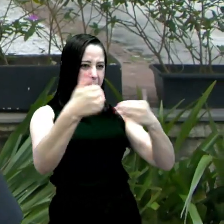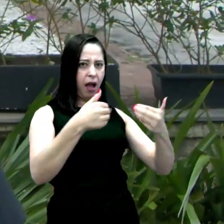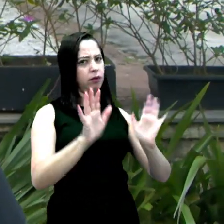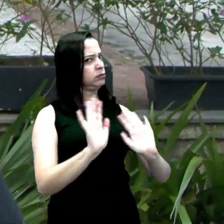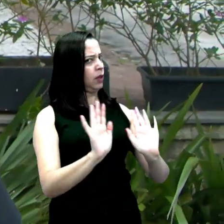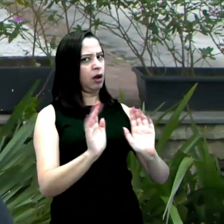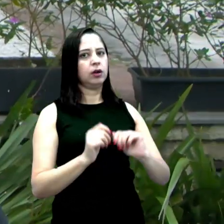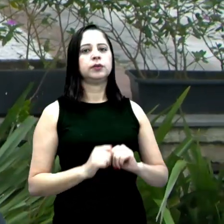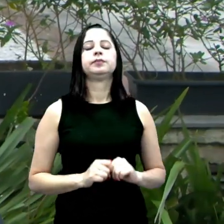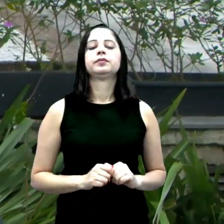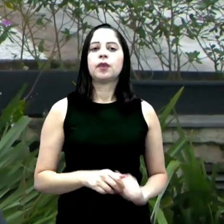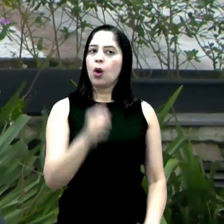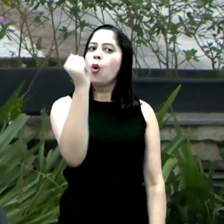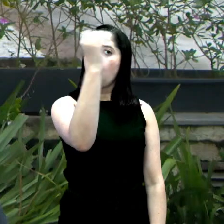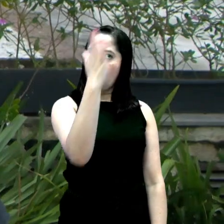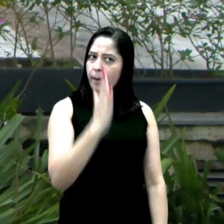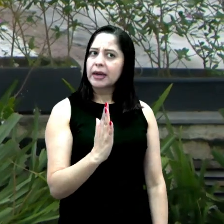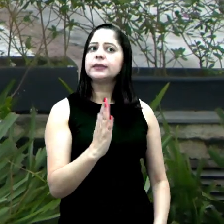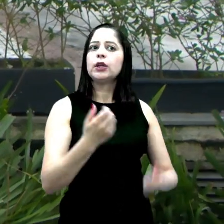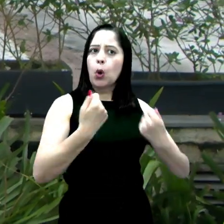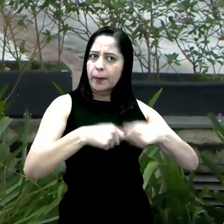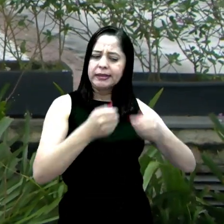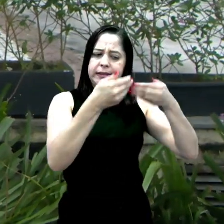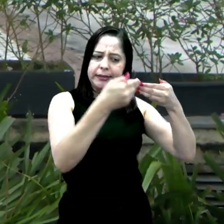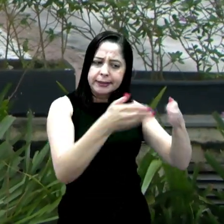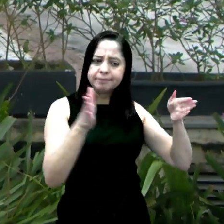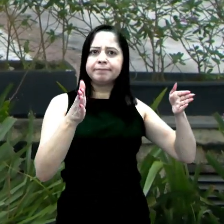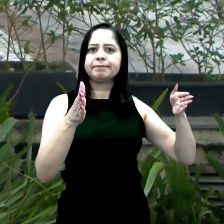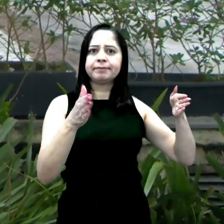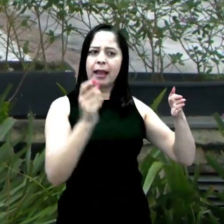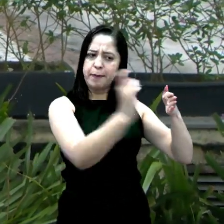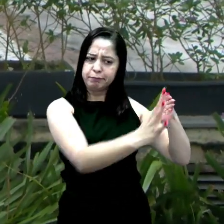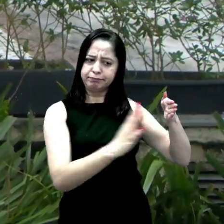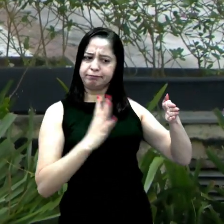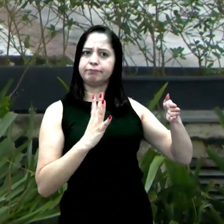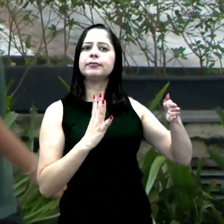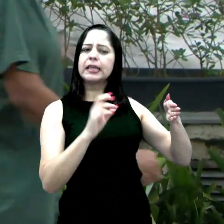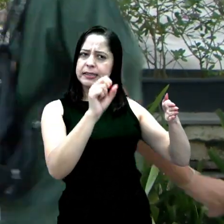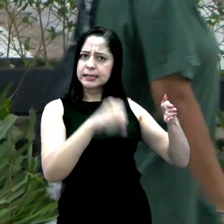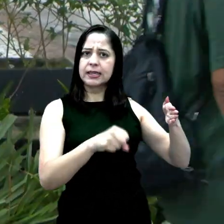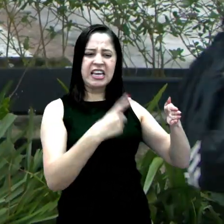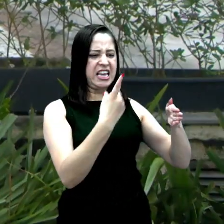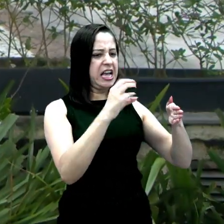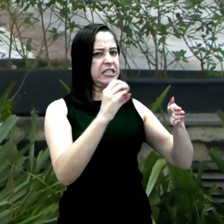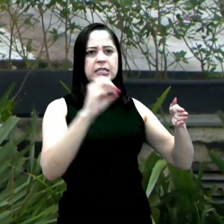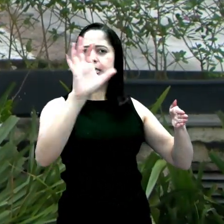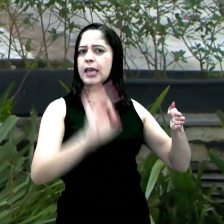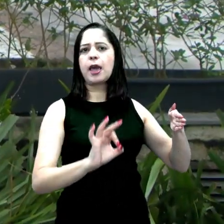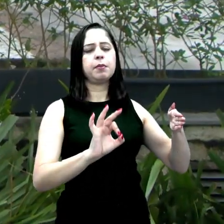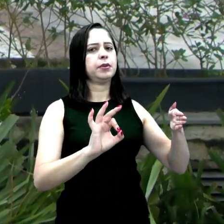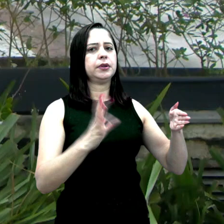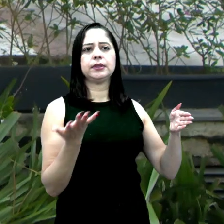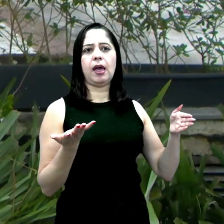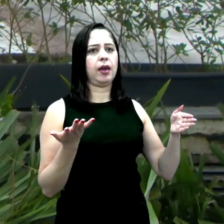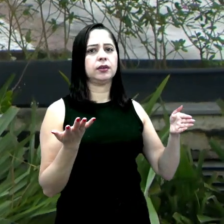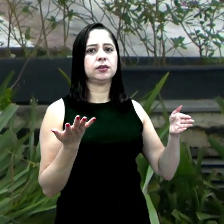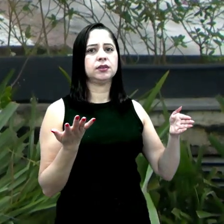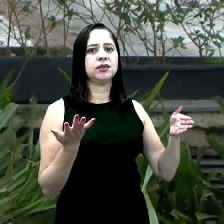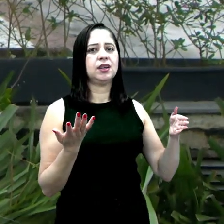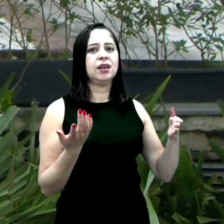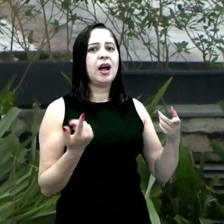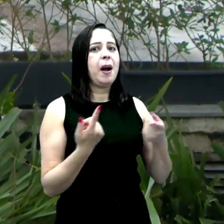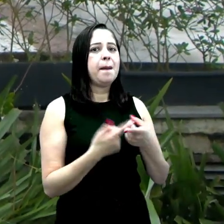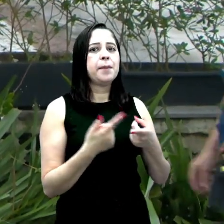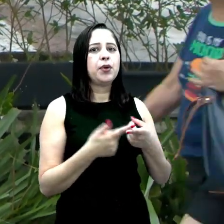acho que o Brasil deveria manter portas abertas para os migrantes, 100%, porque,